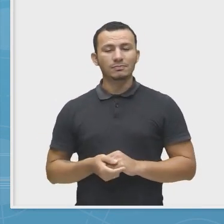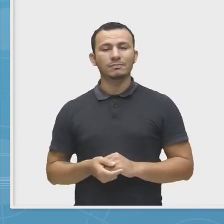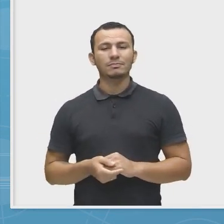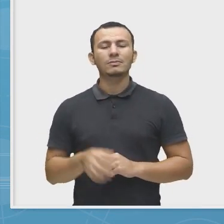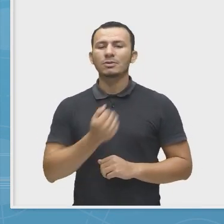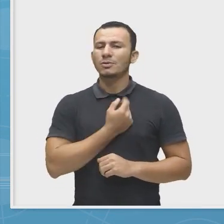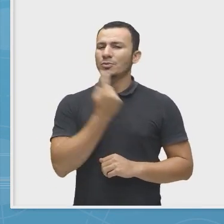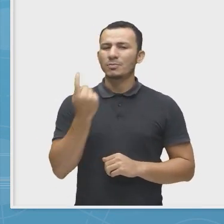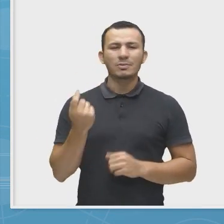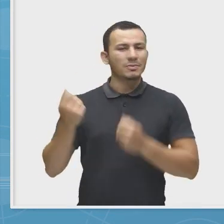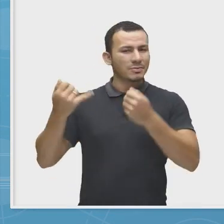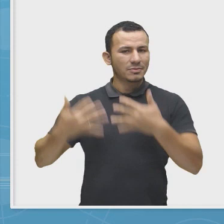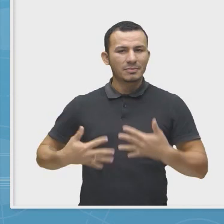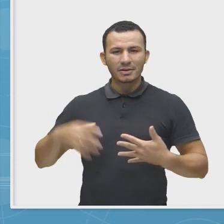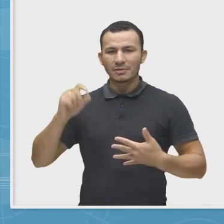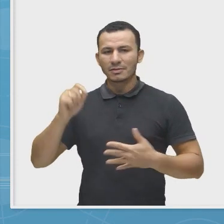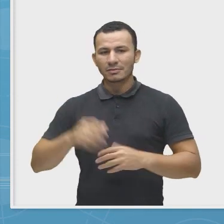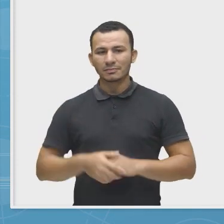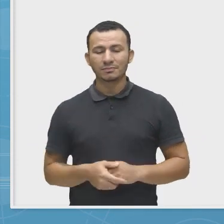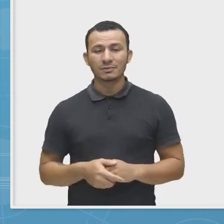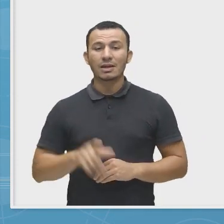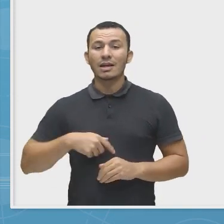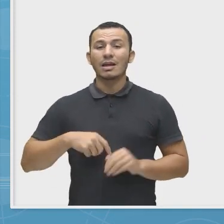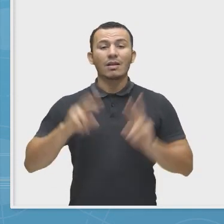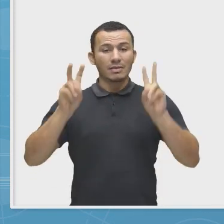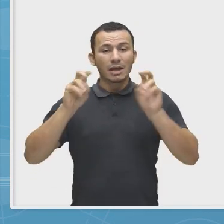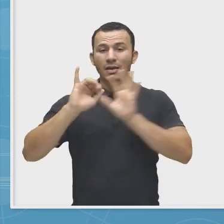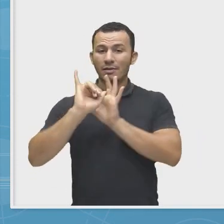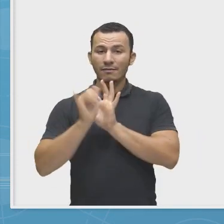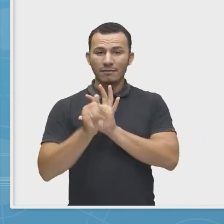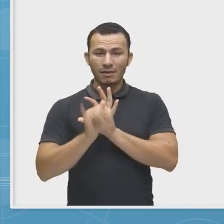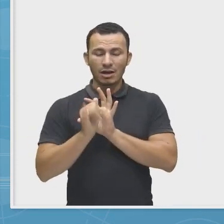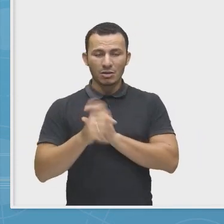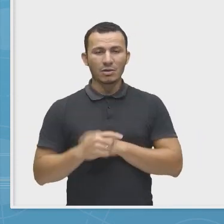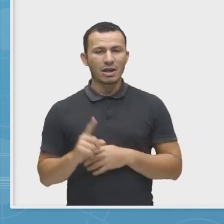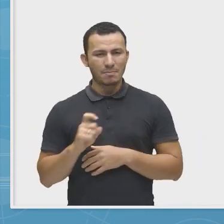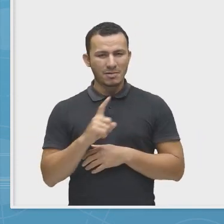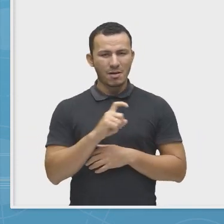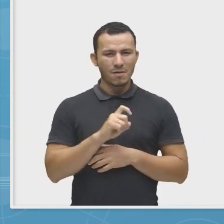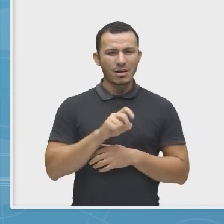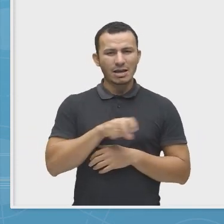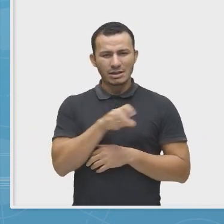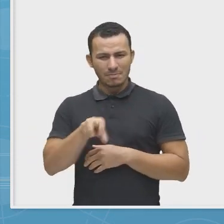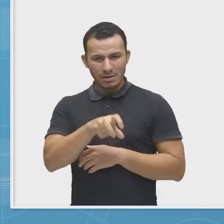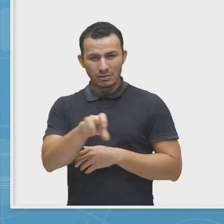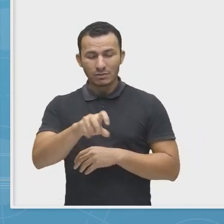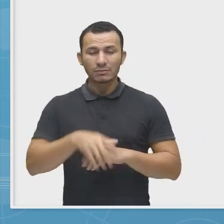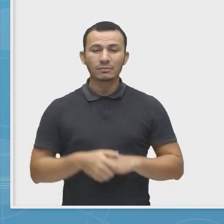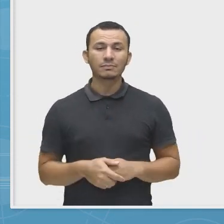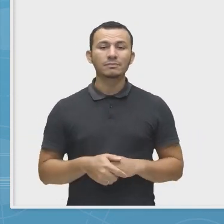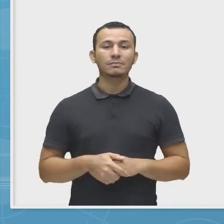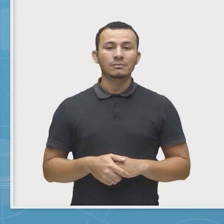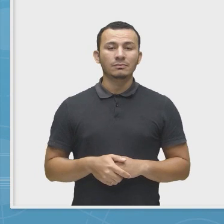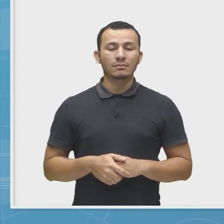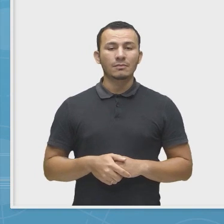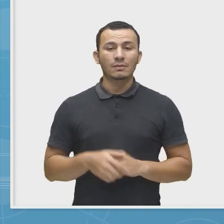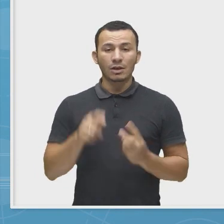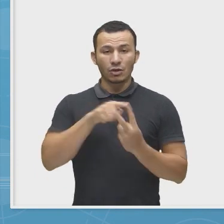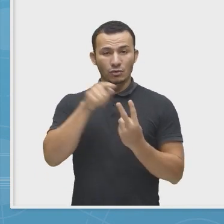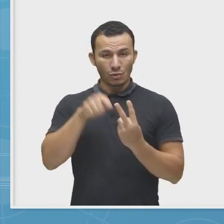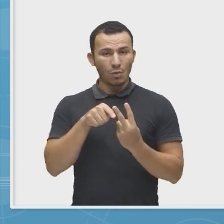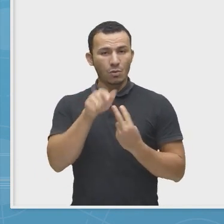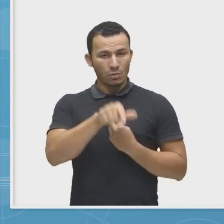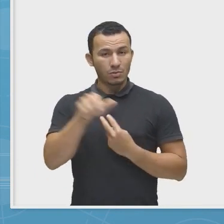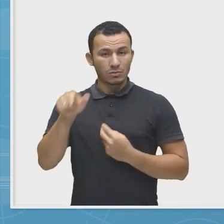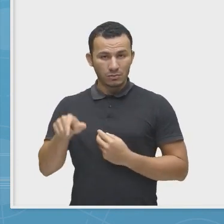nessa primeira questão, eu tenho uma fábula, né, a minhoca e a serpente. Então, observe que nós temos aí os dois